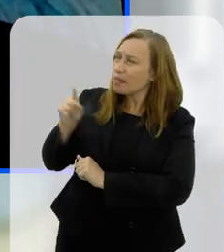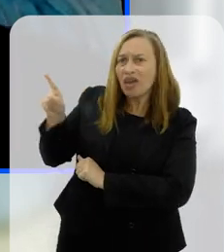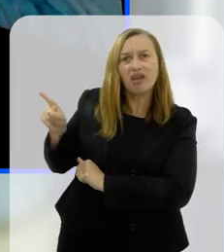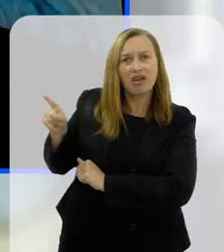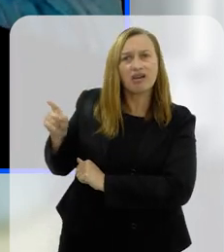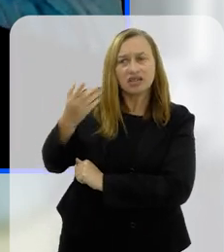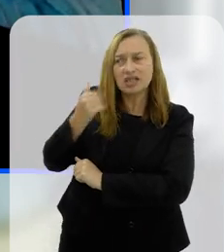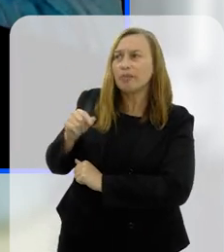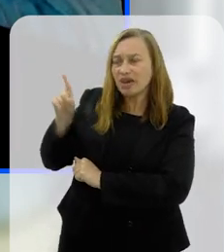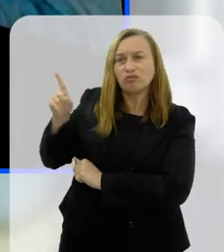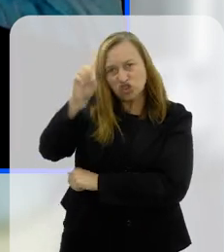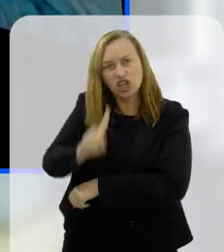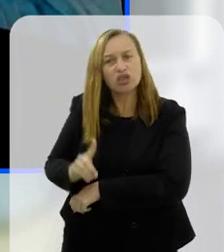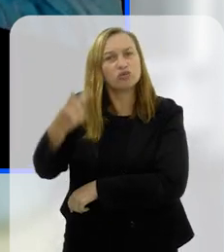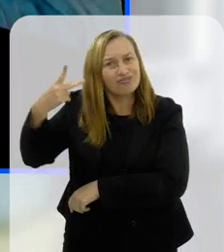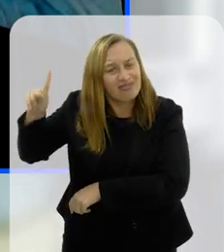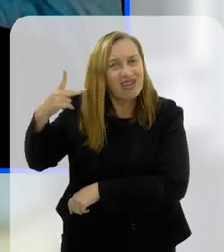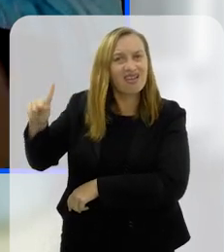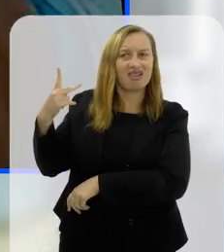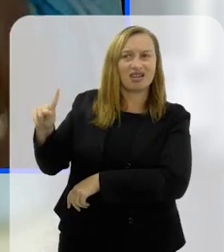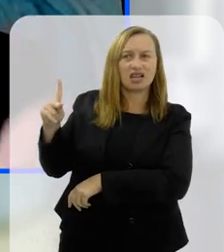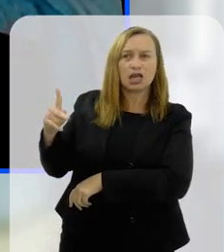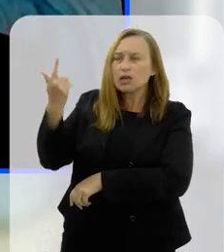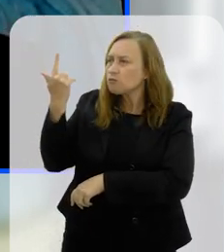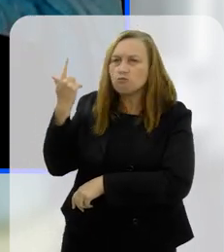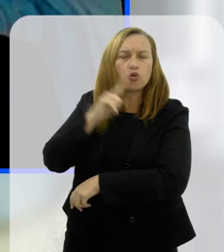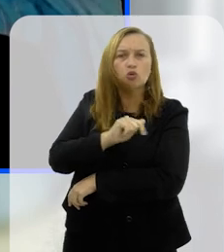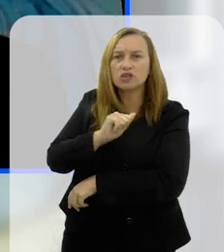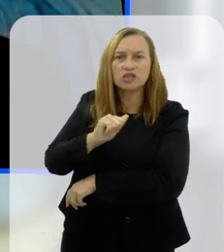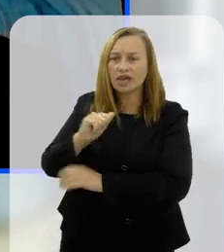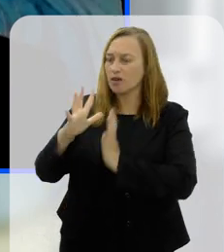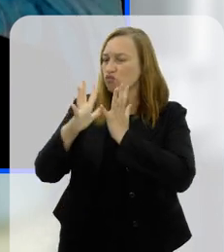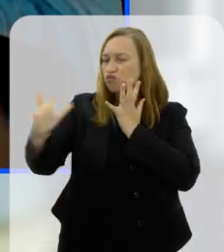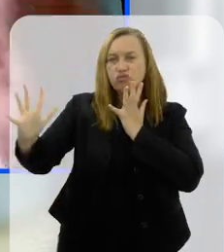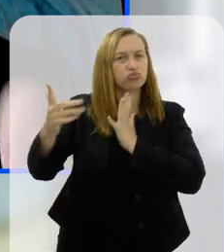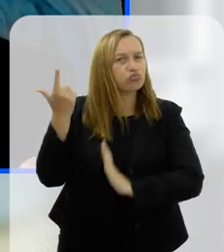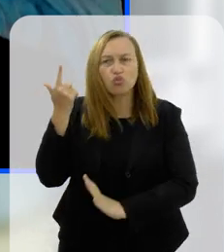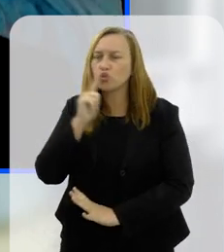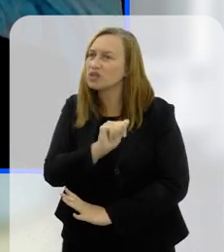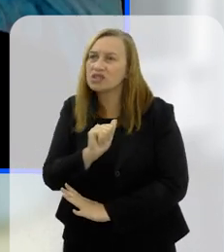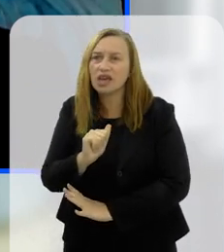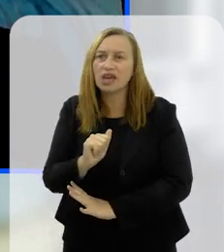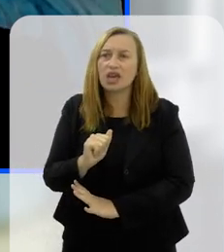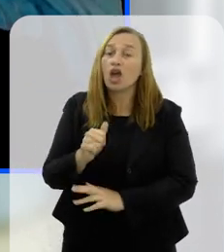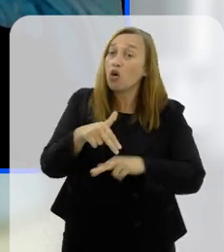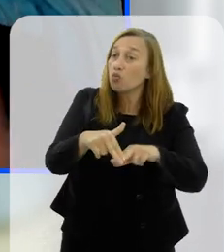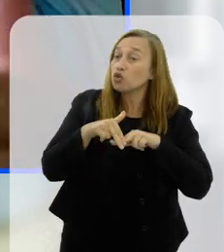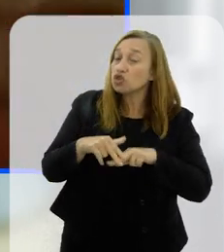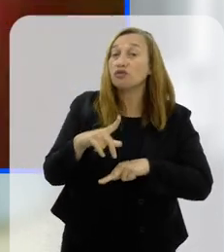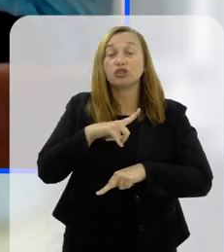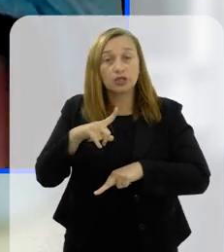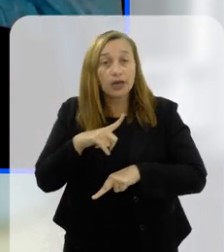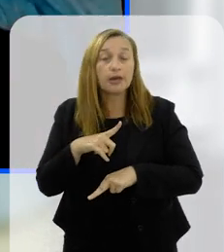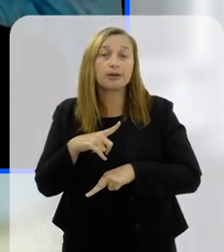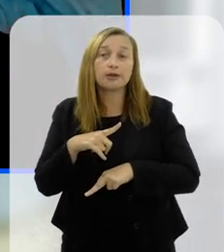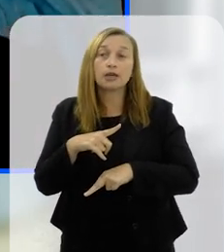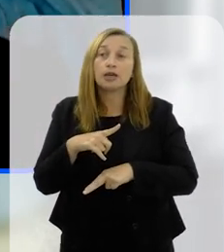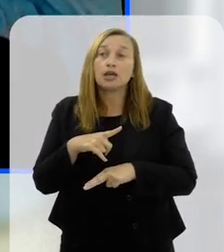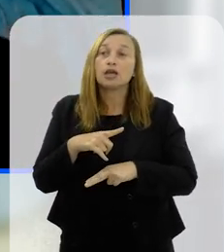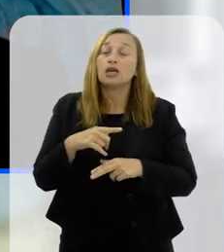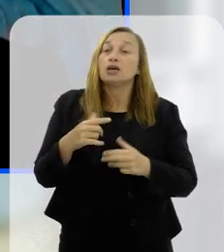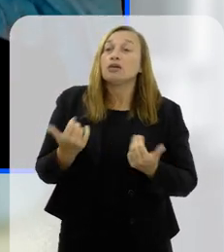e todo mundo tem que saber que ali é o direito dele que ele não que ele não consegue ficar em fila que isso tem um motivo porque uma